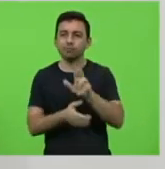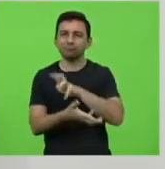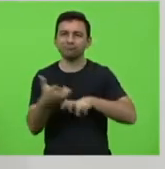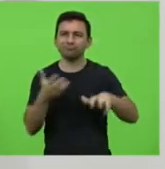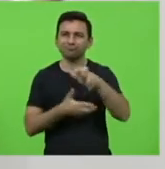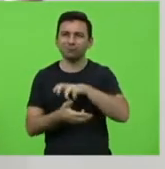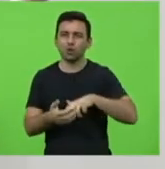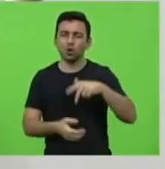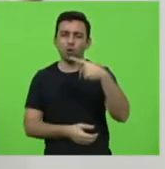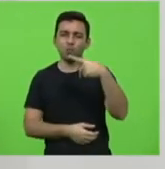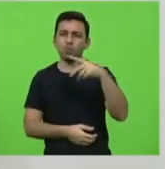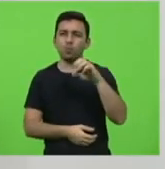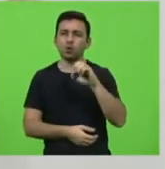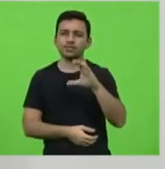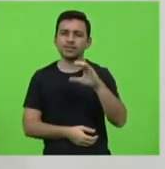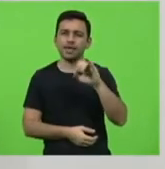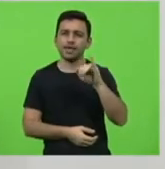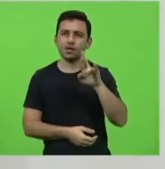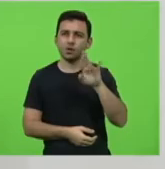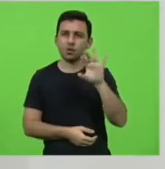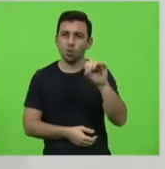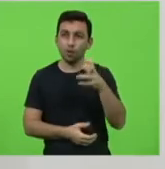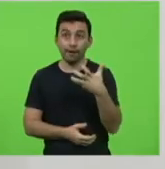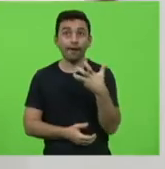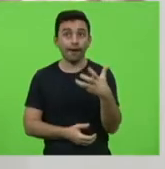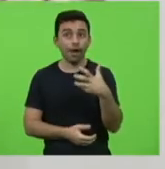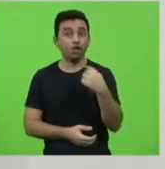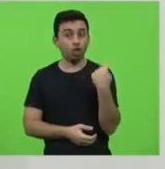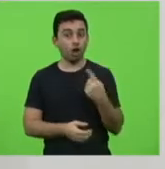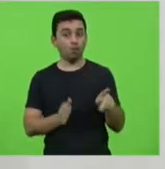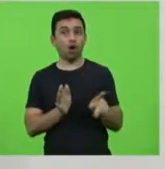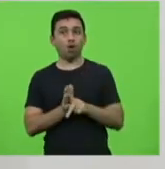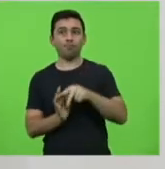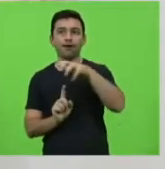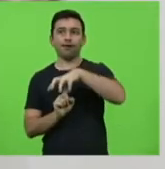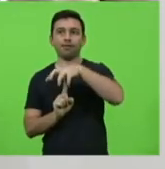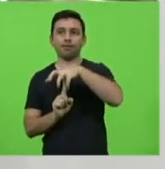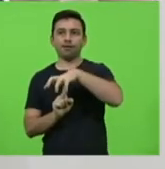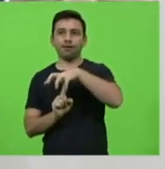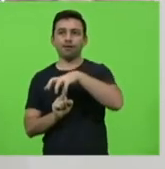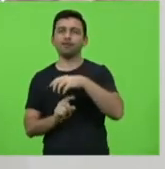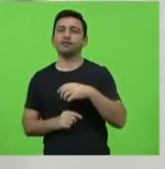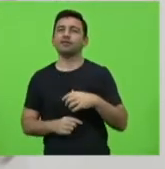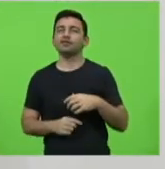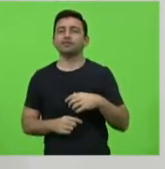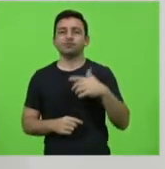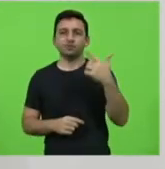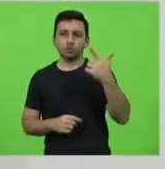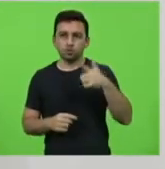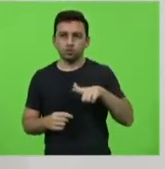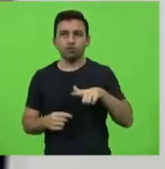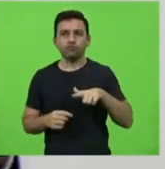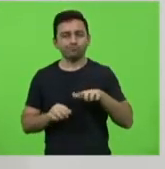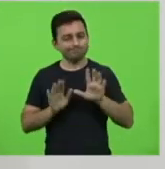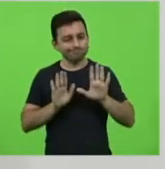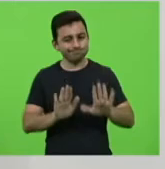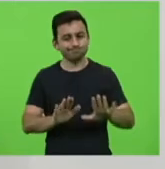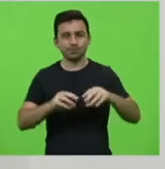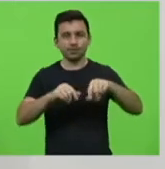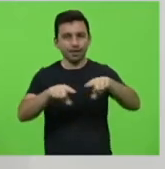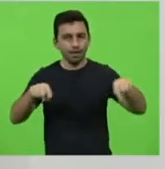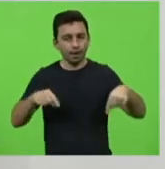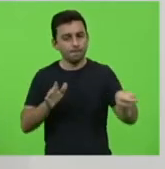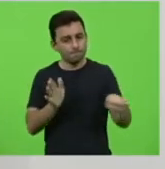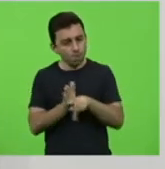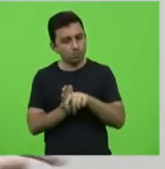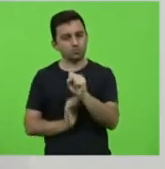poceiros, que queriam que nós pertencêssemos ao Paraná. E aí nós tivemos que manter o território como de Santa